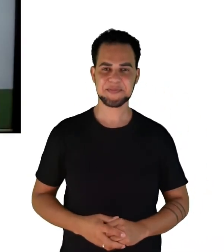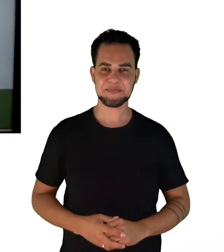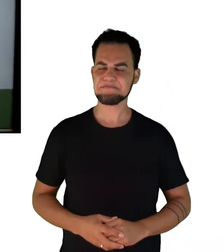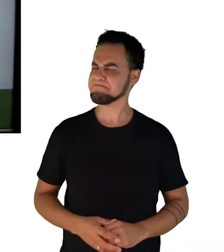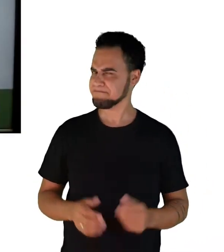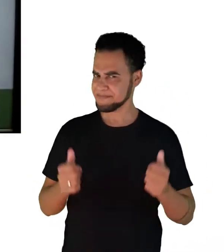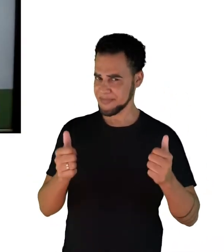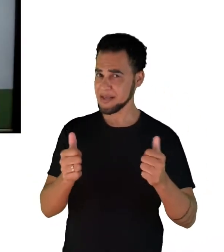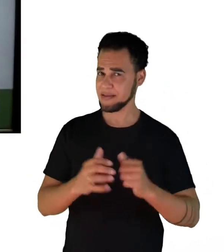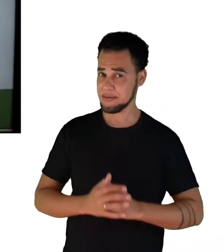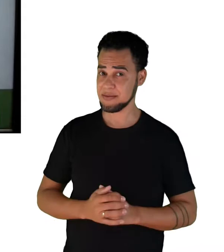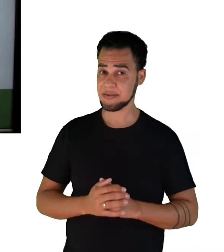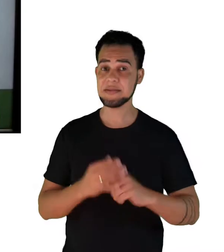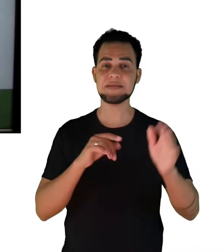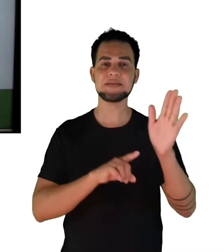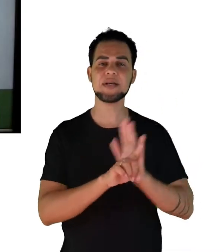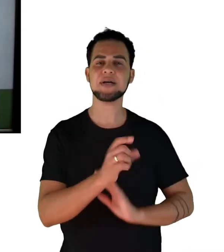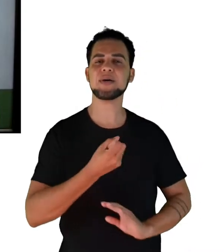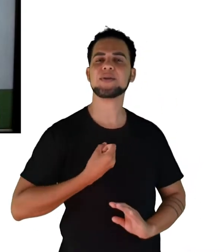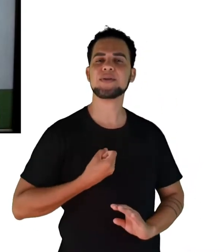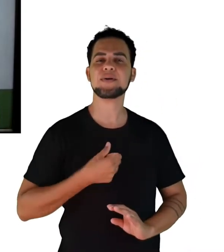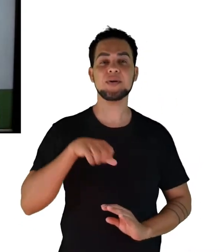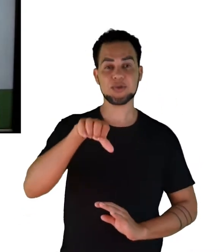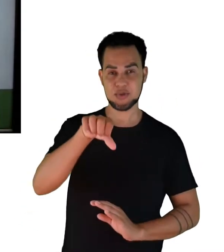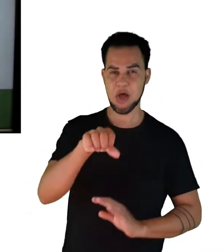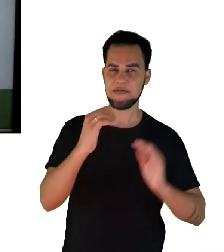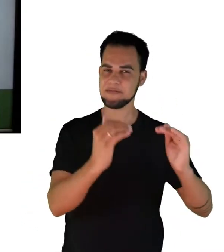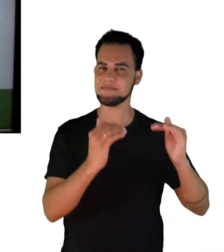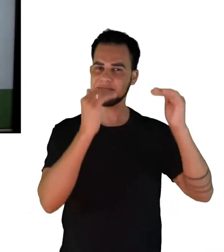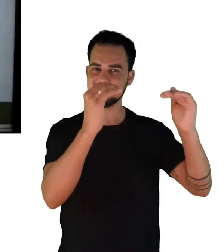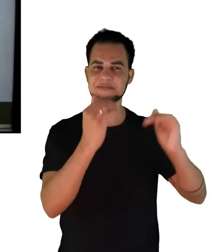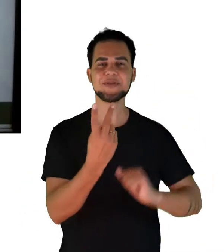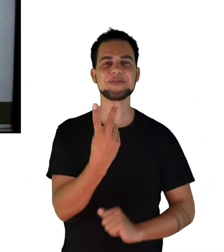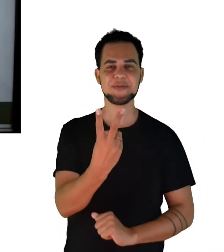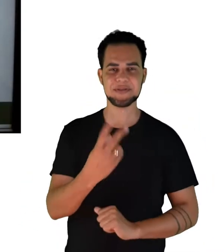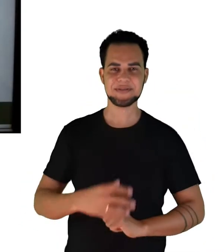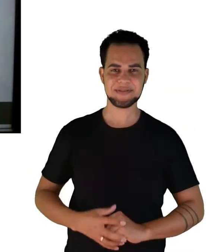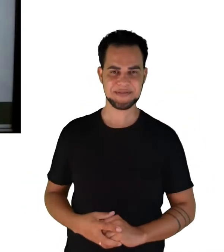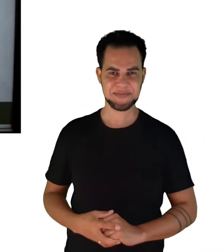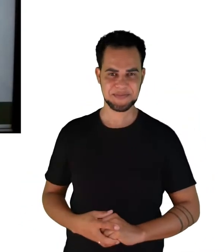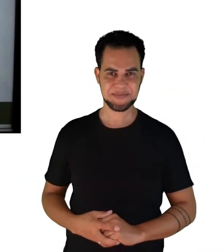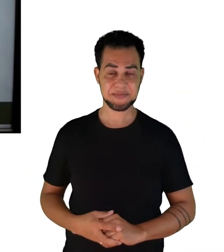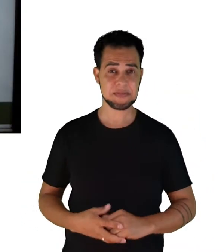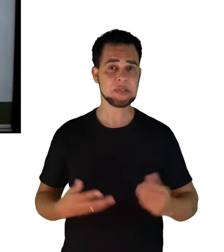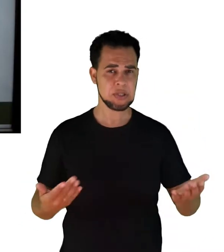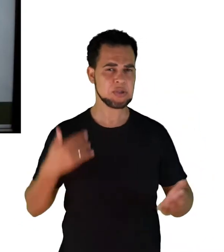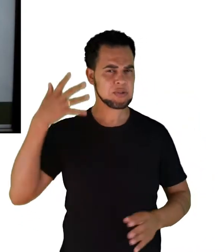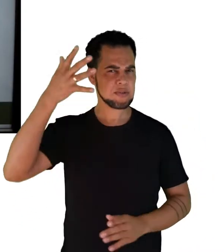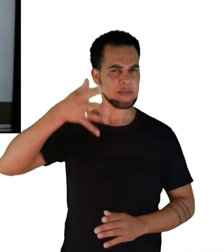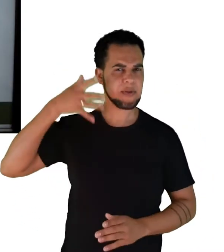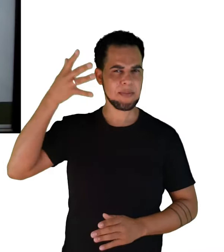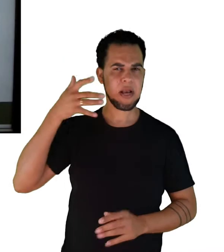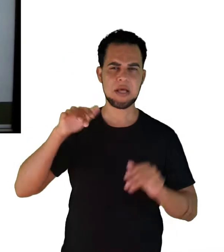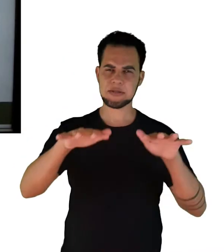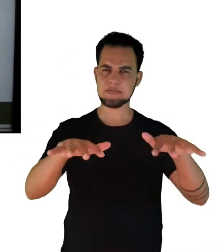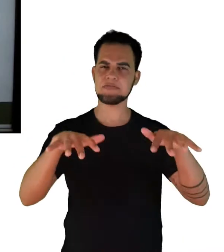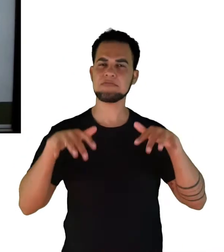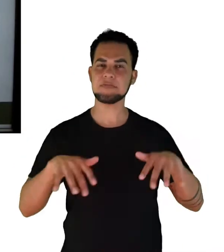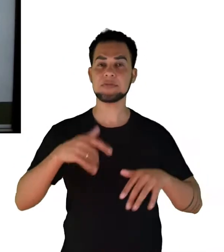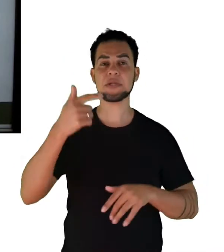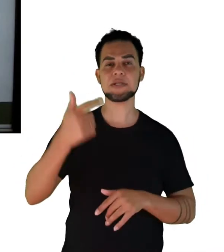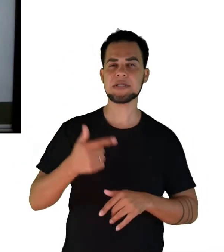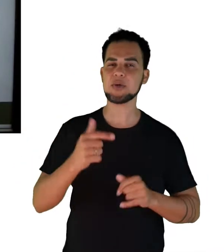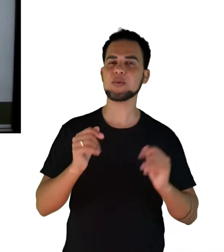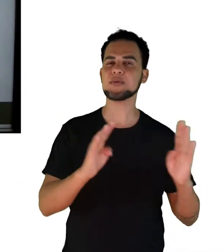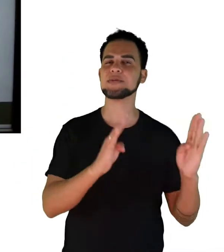Muito bem, questão número 9 do nível 2. Numa palestra realizada no evento da segunda fase da